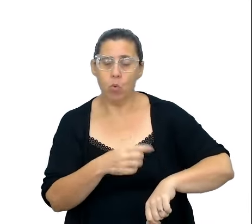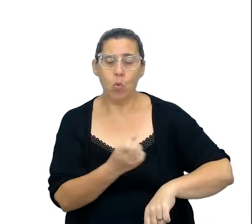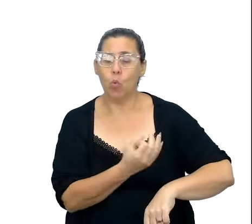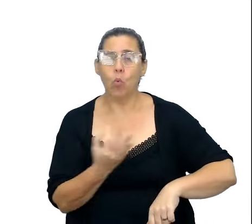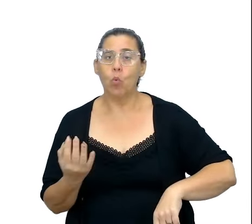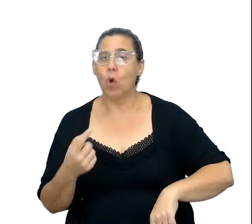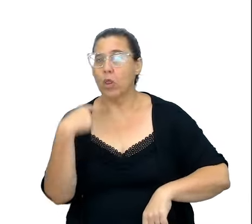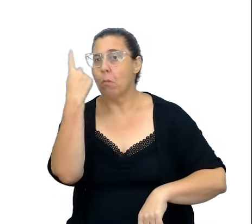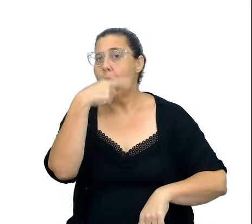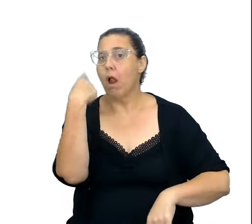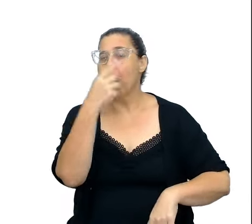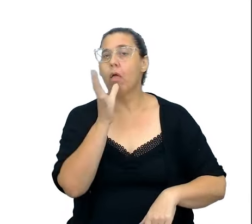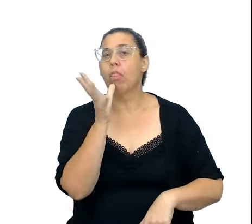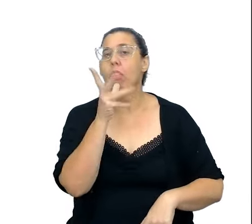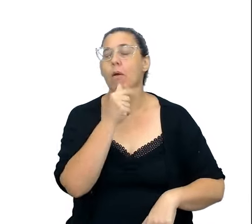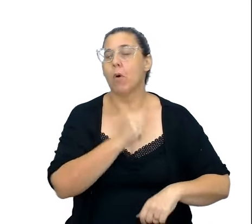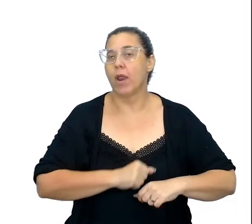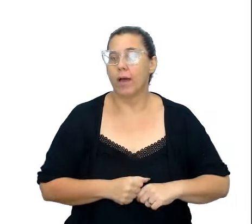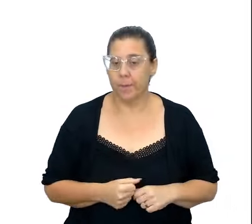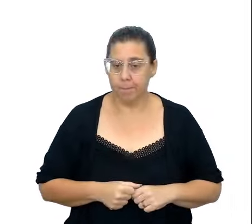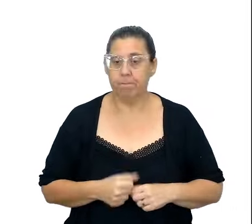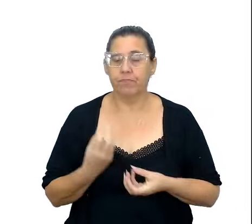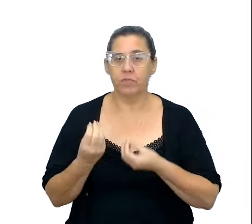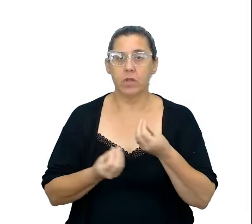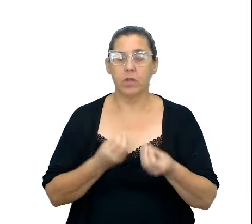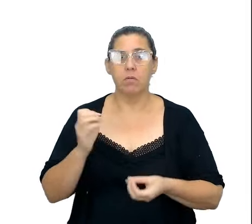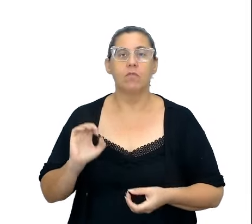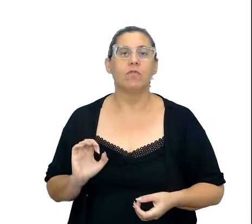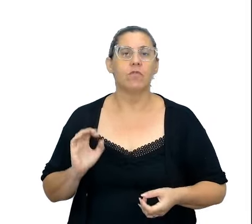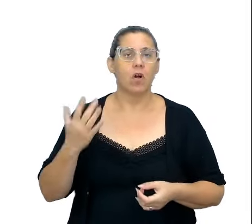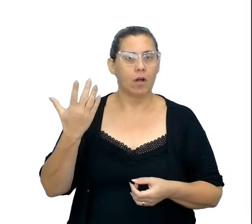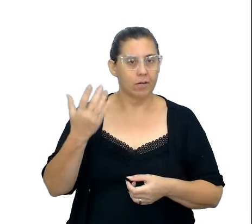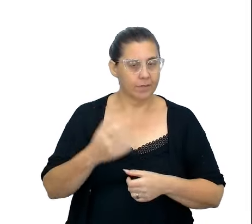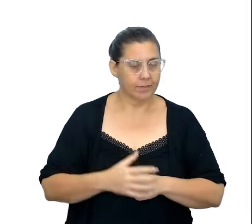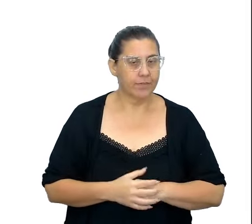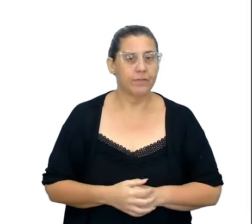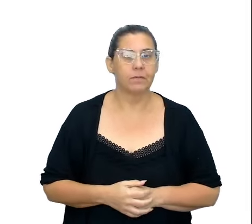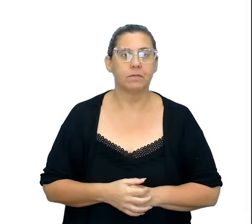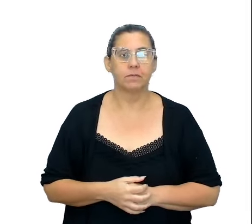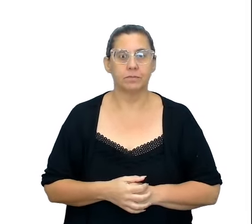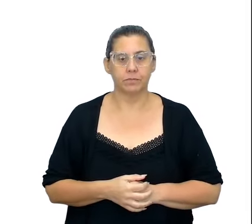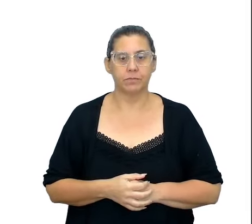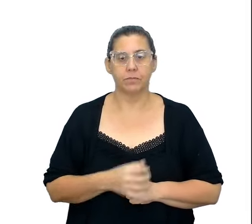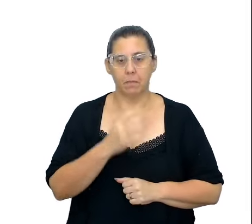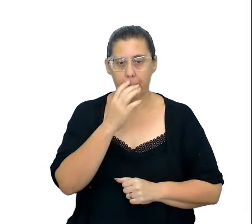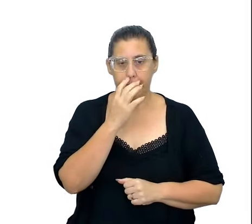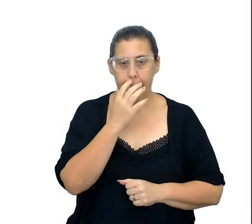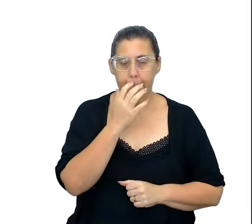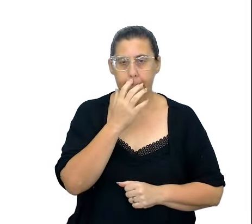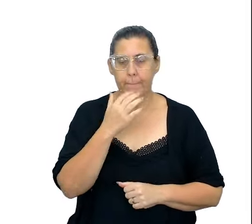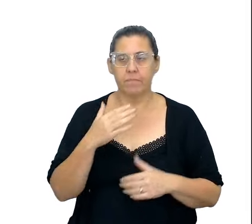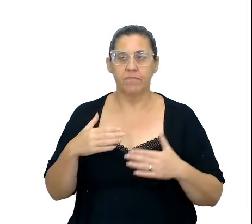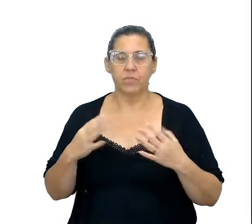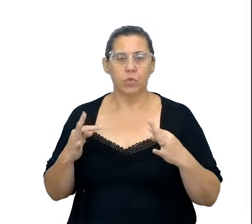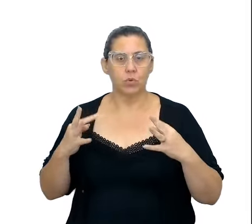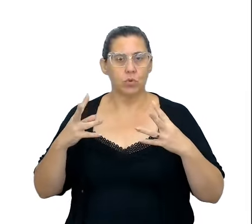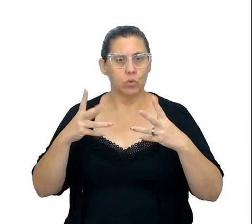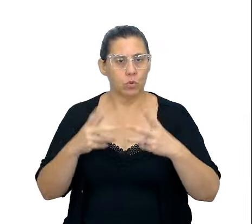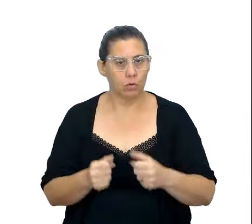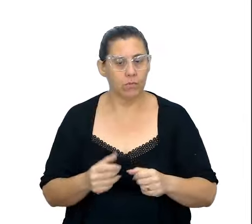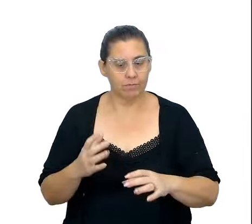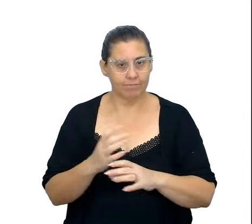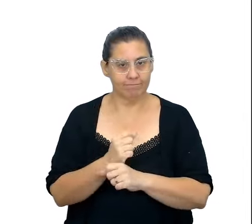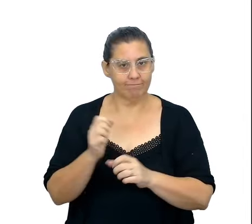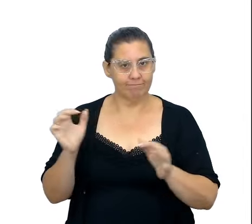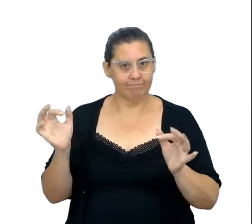acontecendo, como vai se desenrolando e como esses conflitos vão tendo o seu clímax, né? Vão chegando aí ao seu